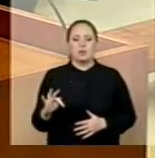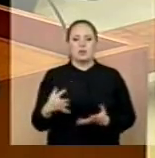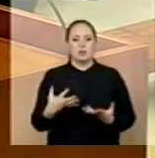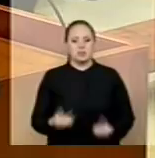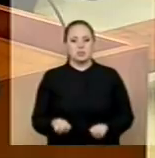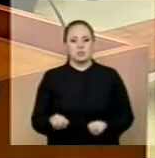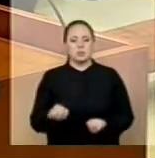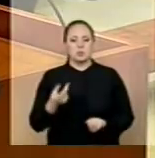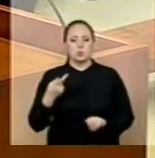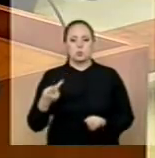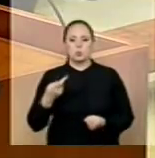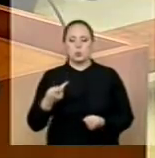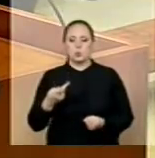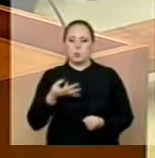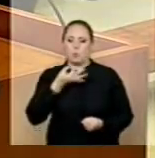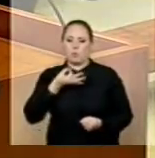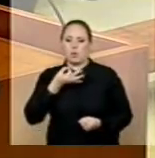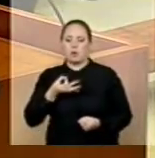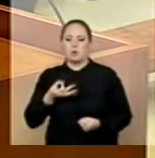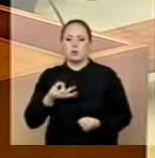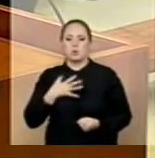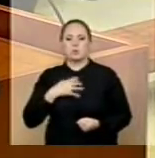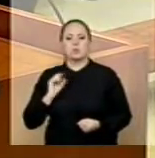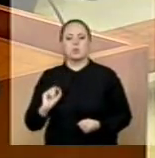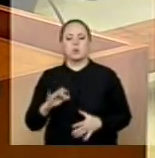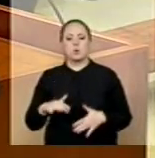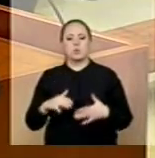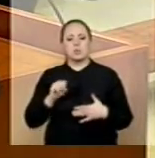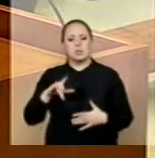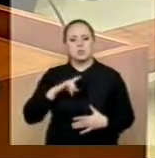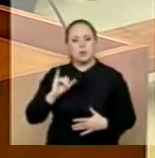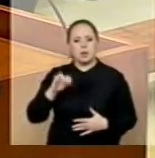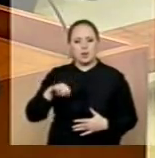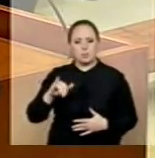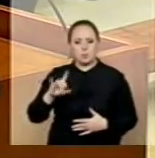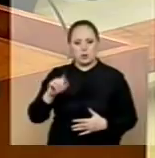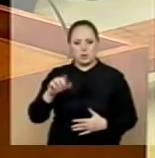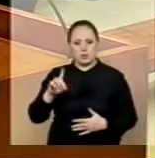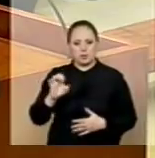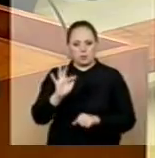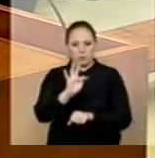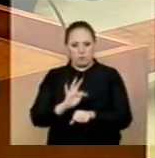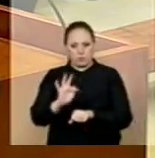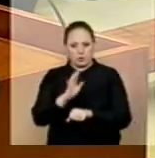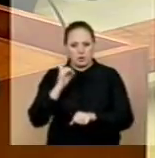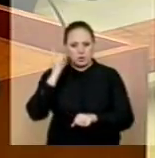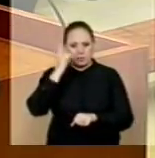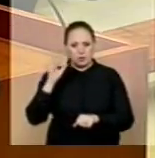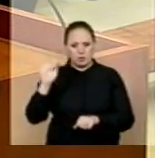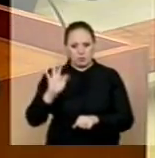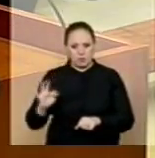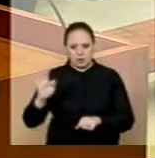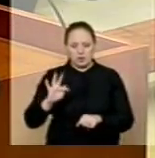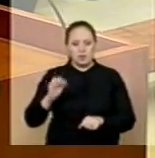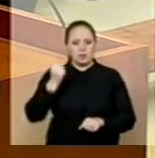sua pretensão no sentido de que, quanto às imunidades formais dos deputados federais e senadores da República,